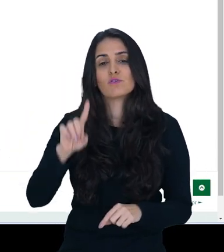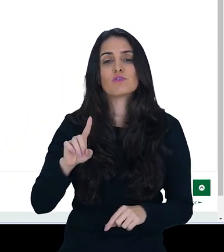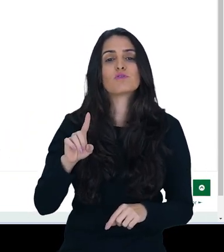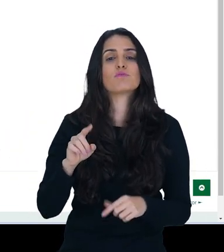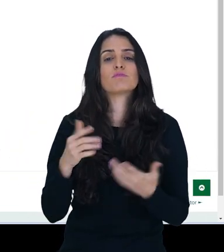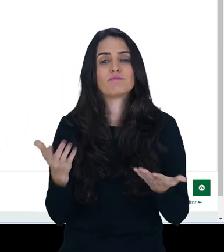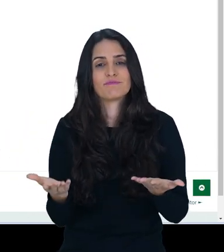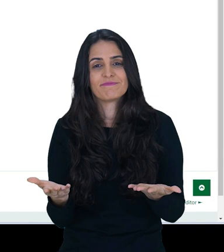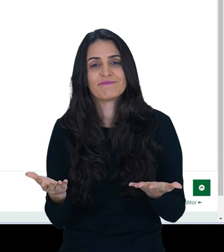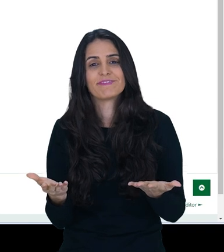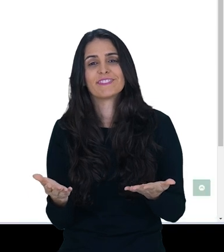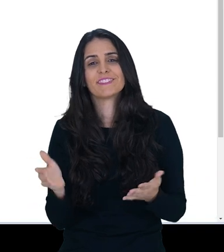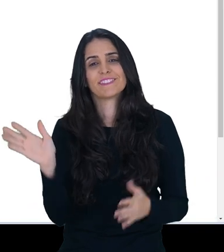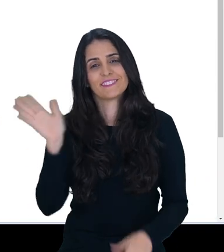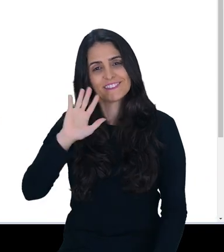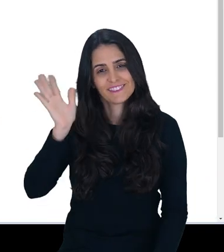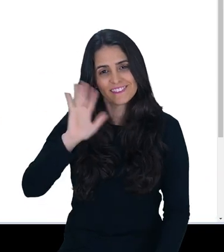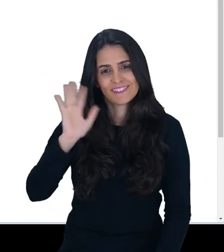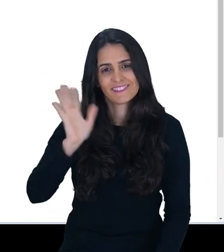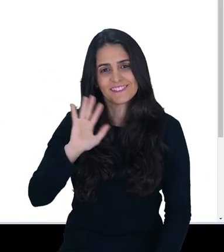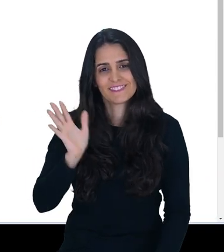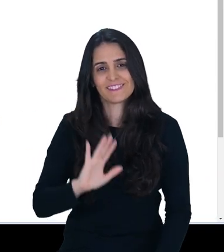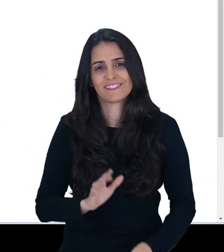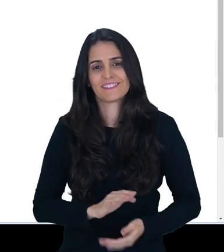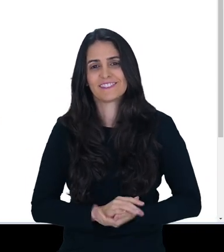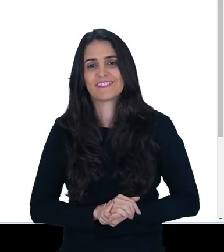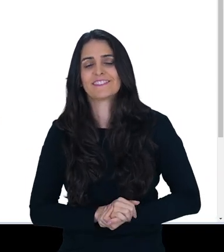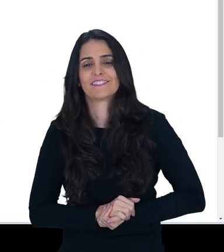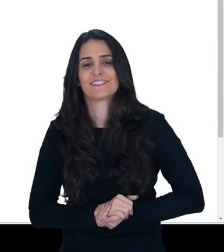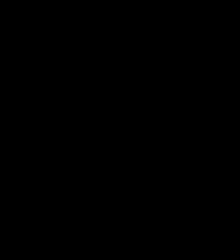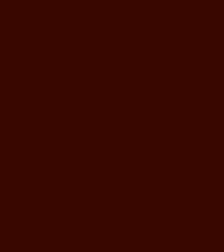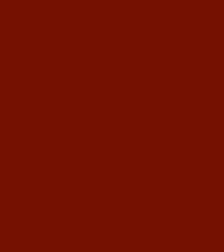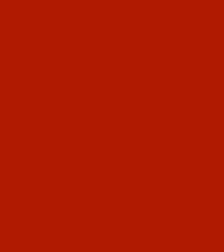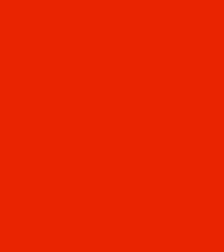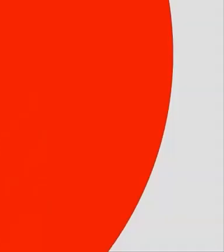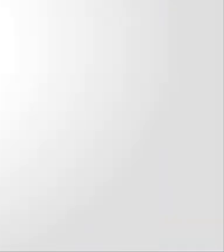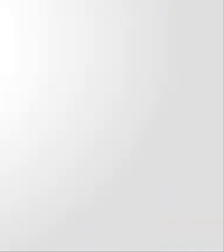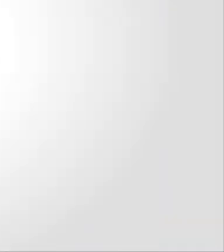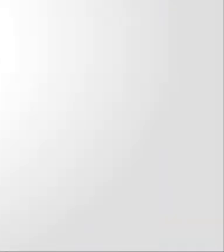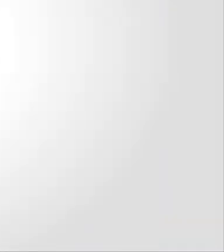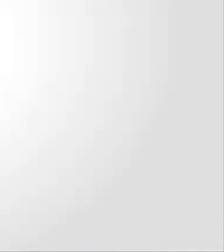Então é isso e até o próximo tutorial